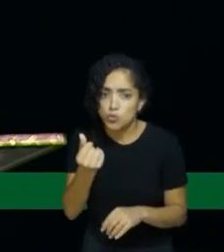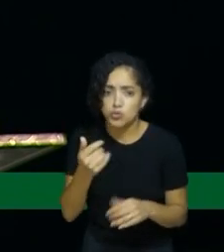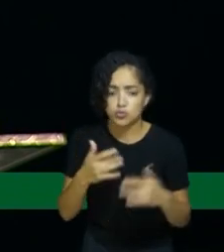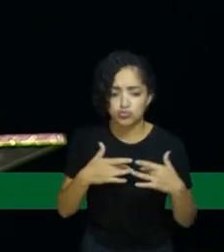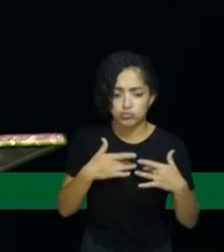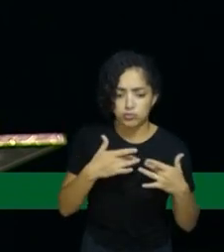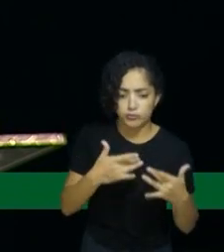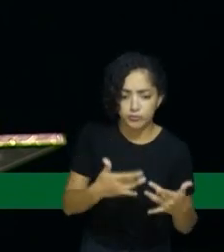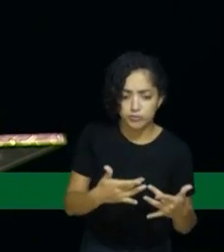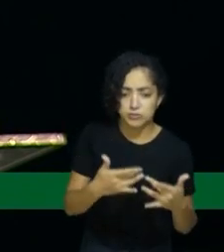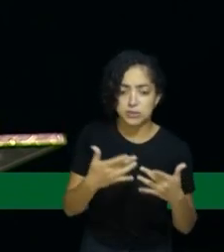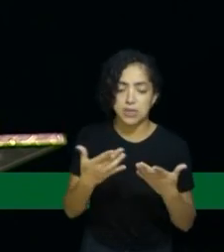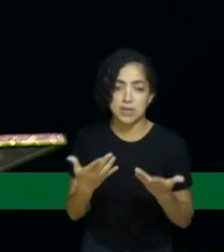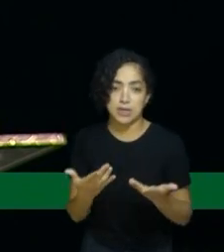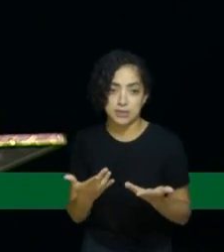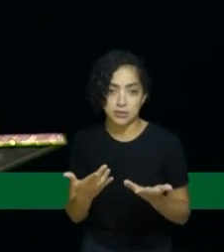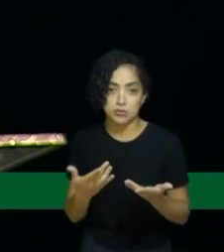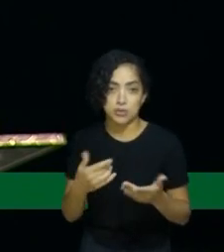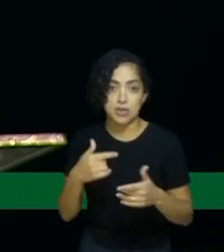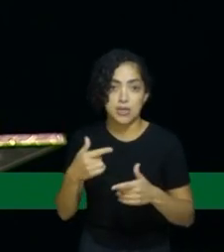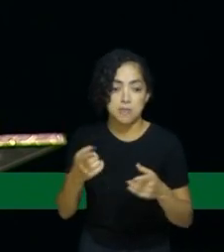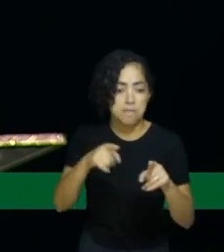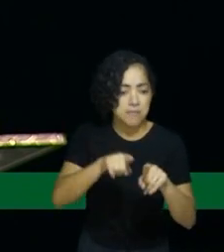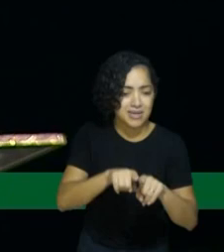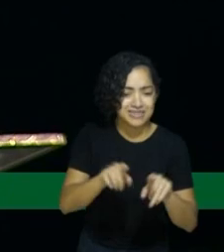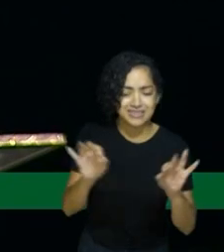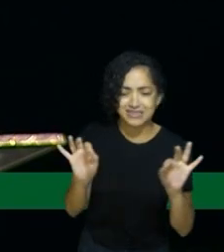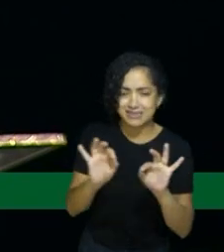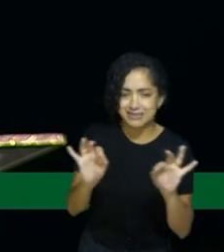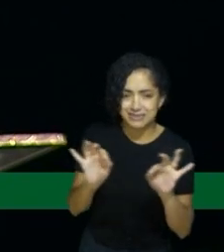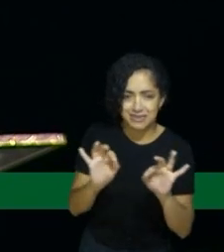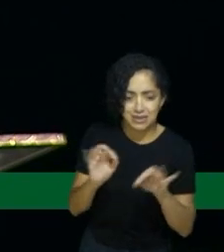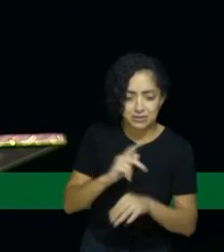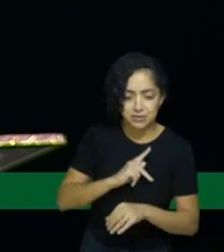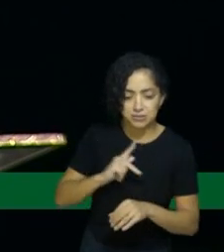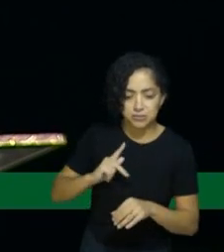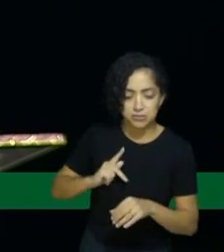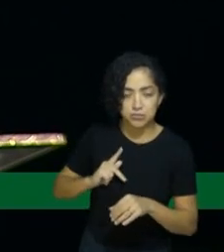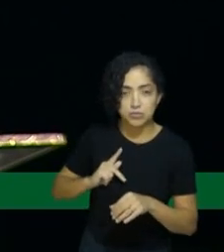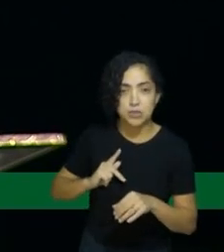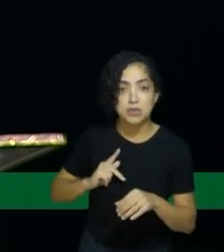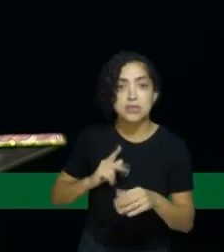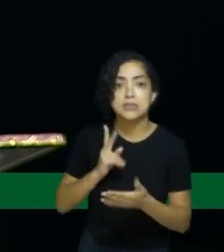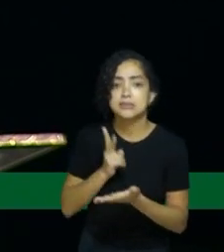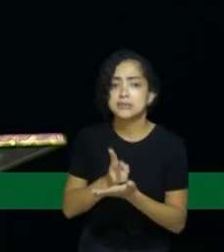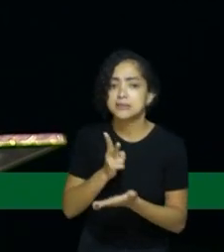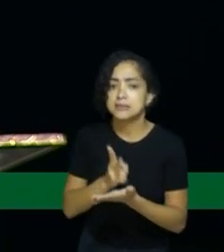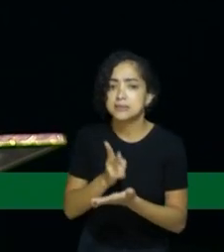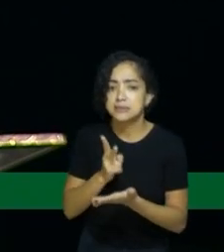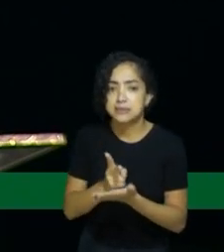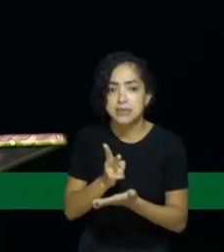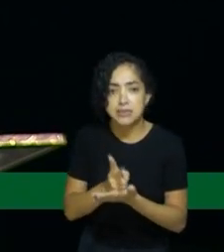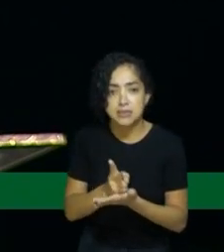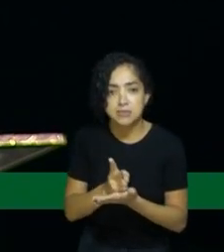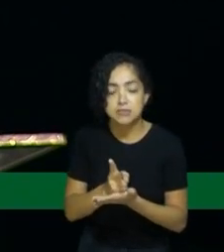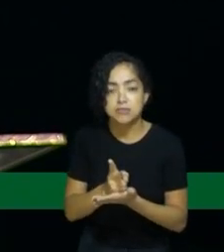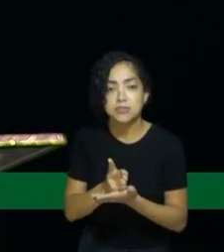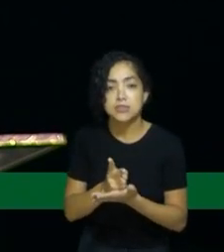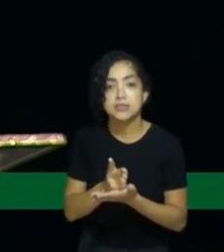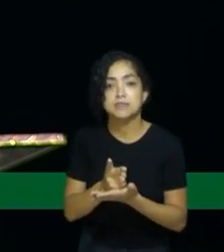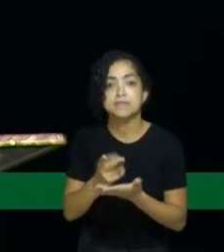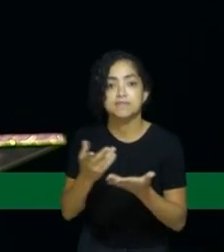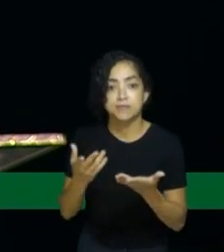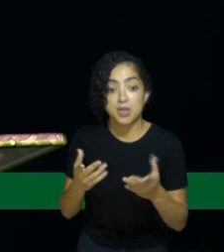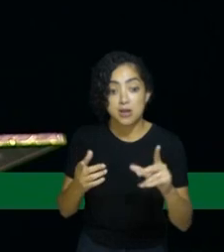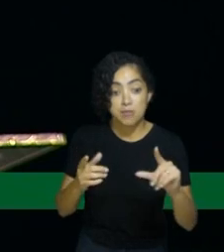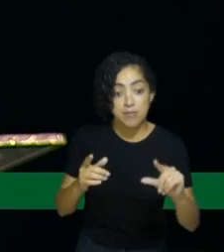nós se em parceria com o poder público sempre será infinitamente menor do que o